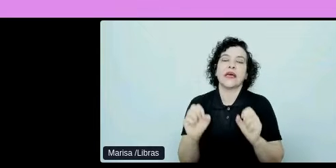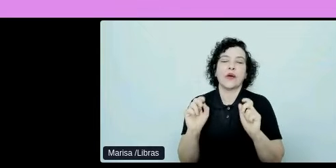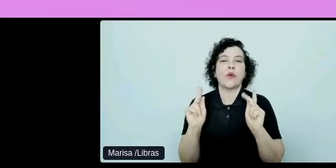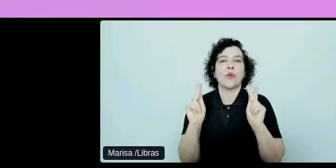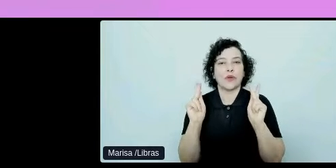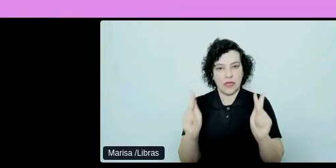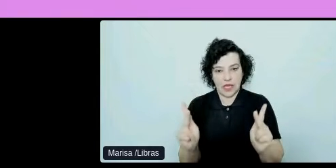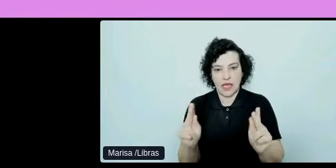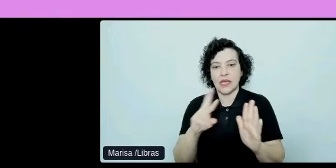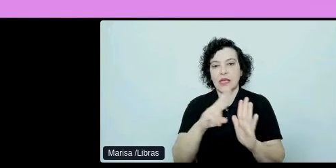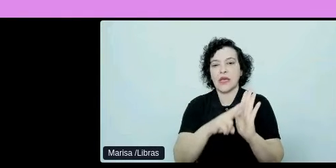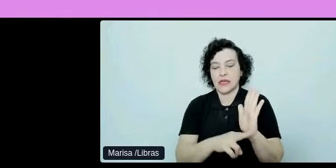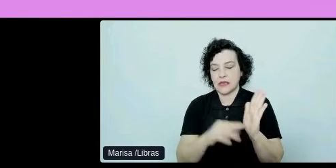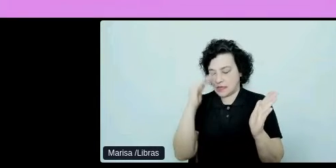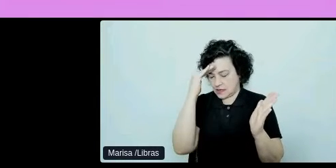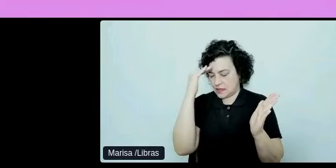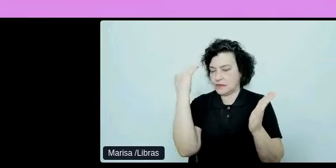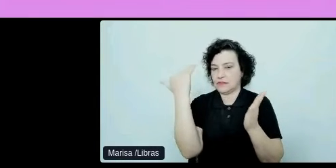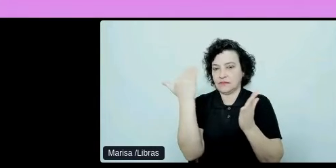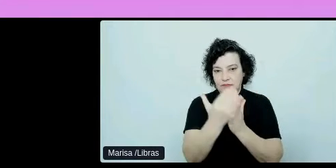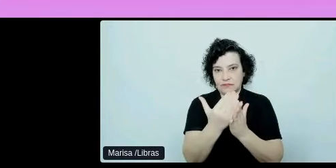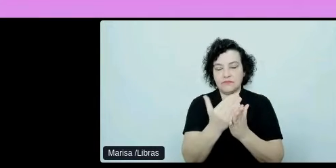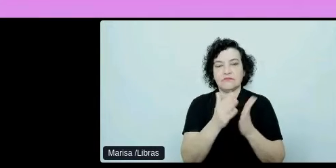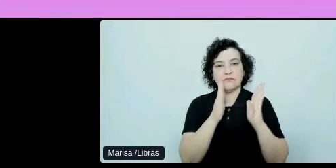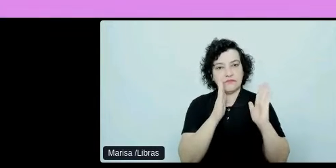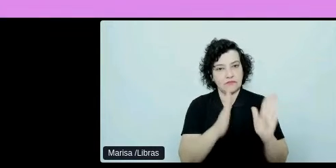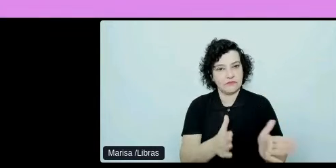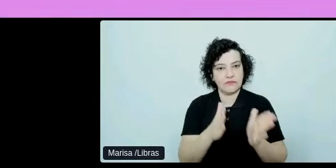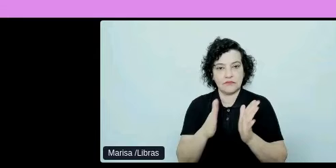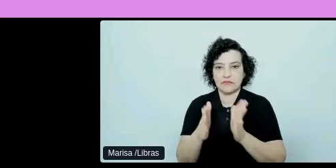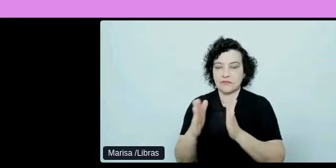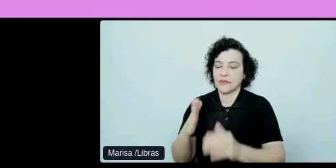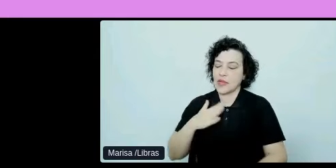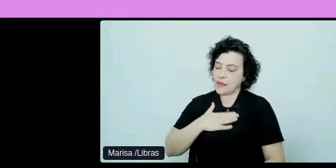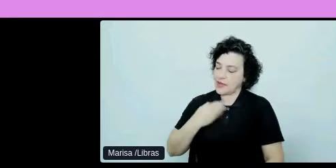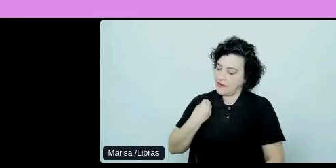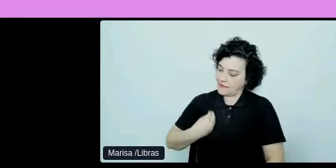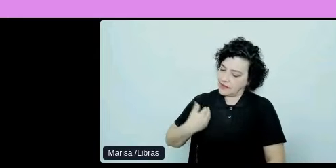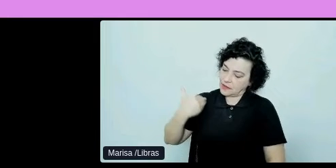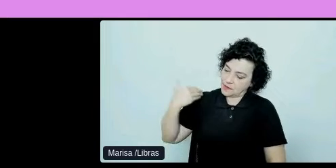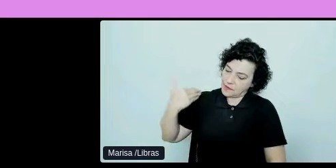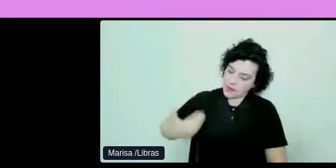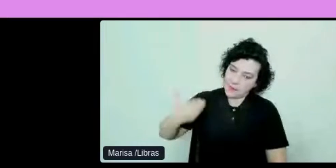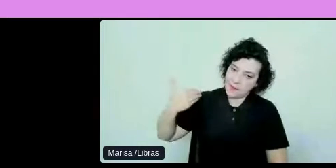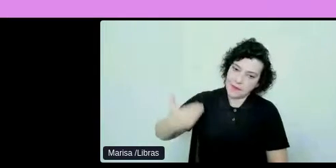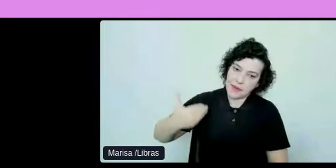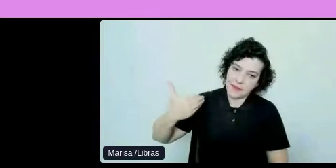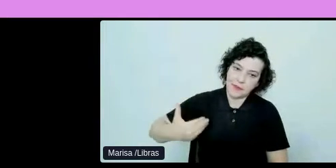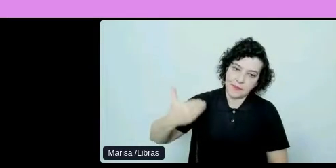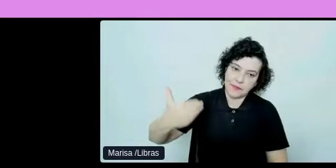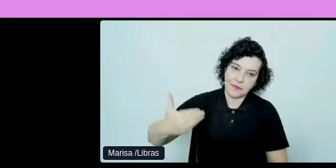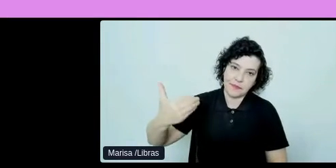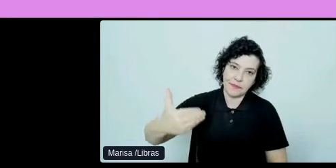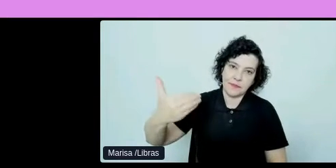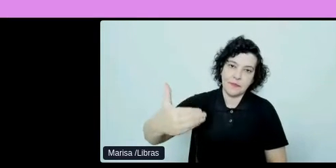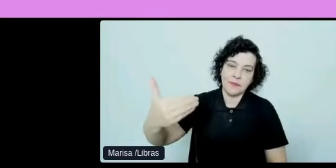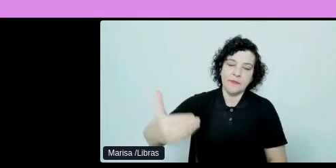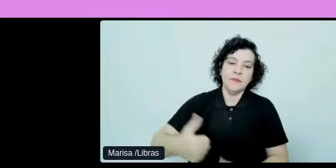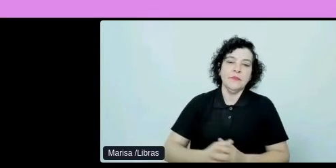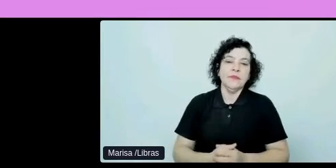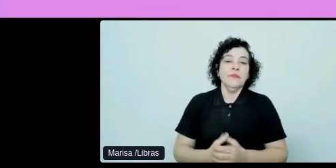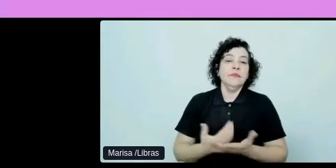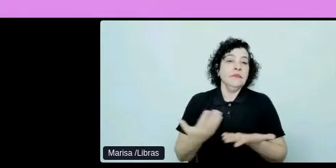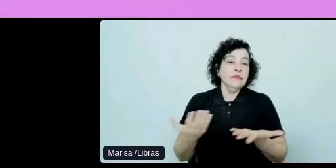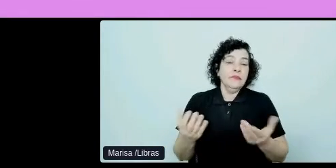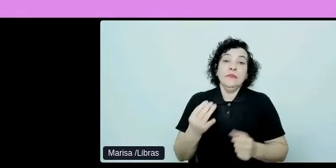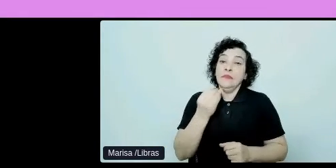vou seguir aquilo à risca em todos os momentos da vida, e aí as coisas passam a ser brancas e pretas e não